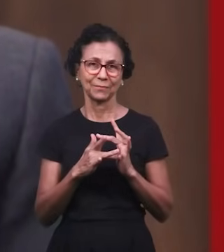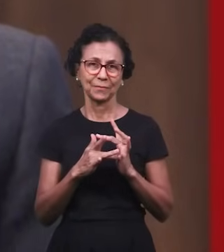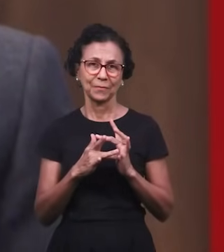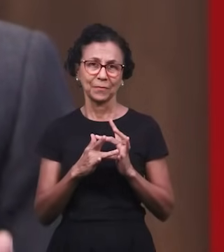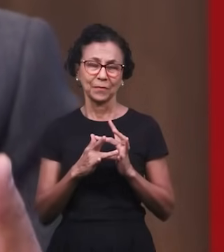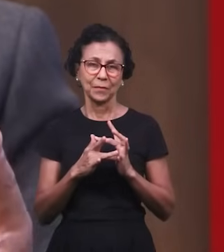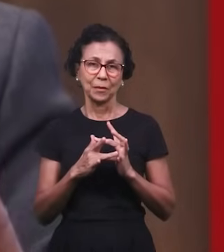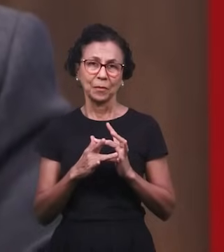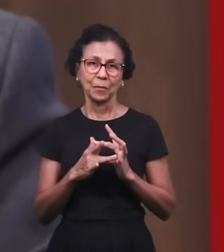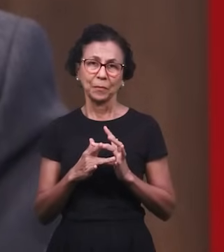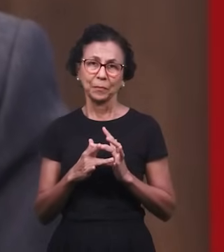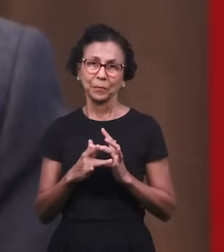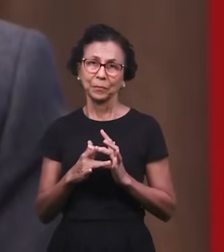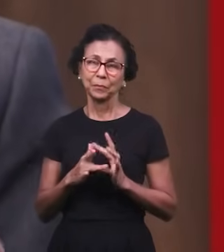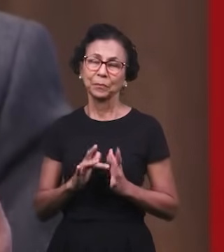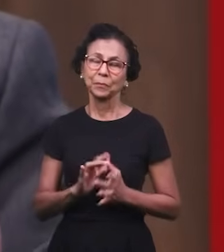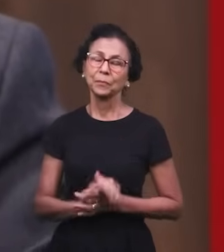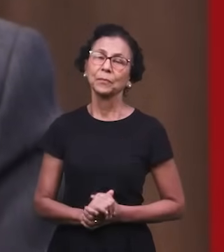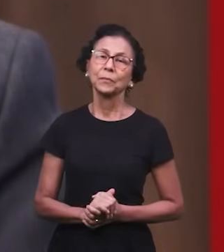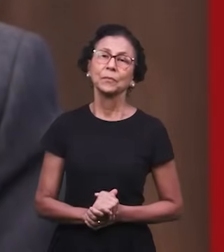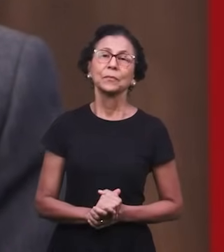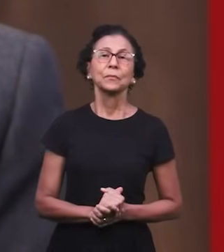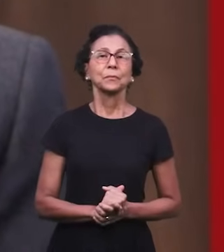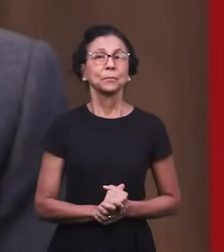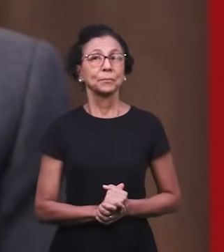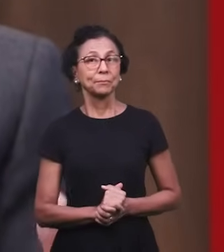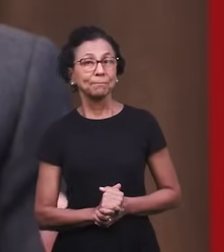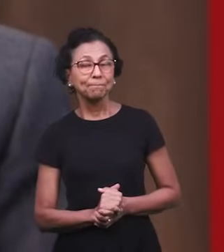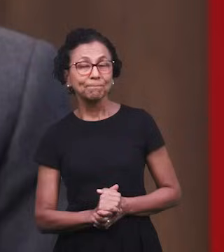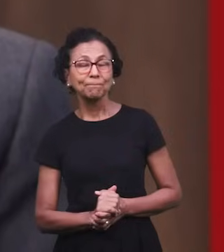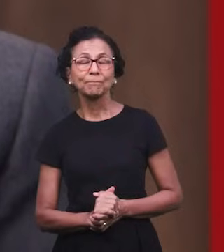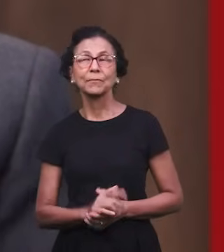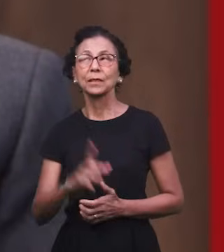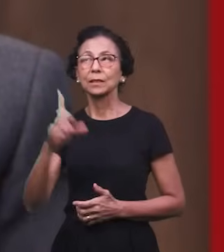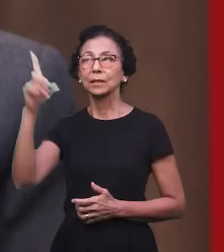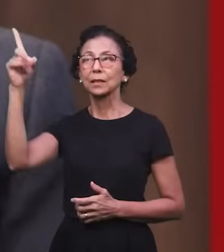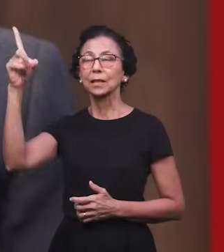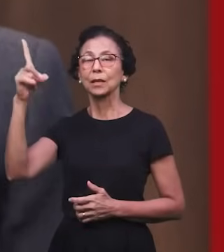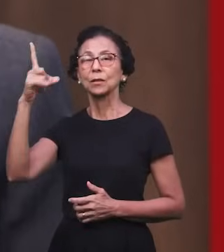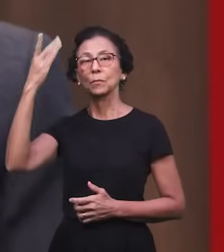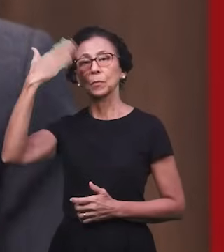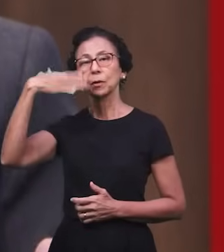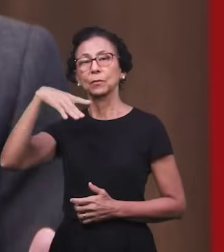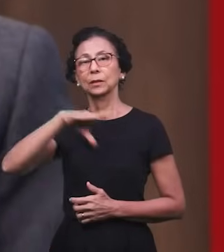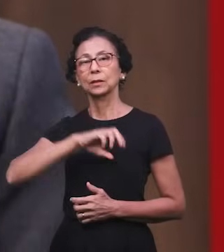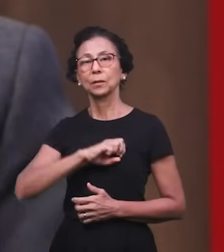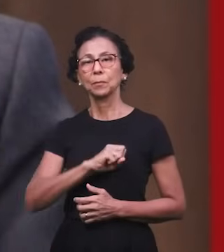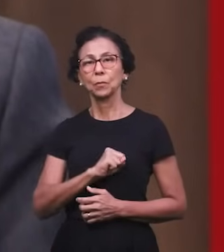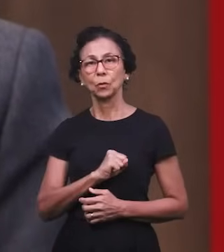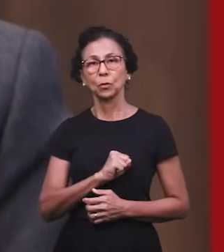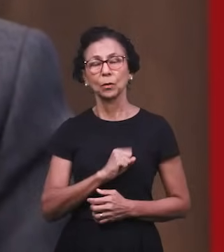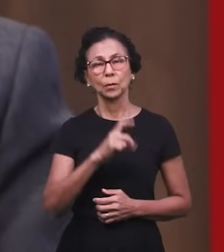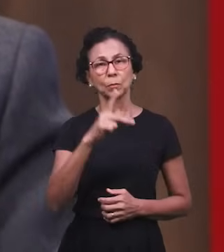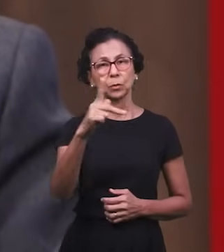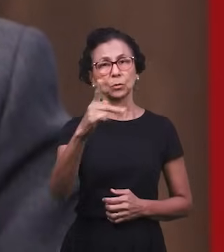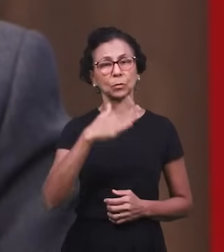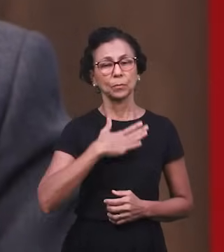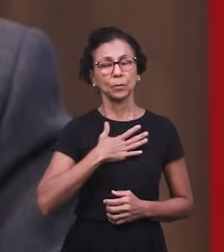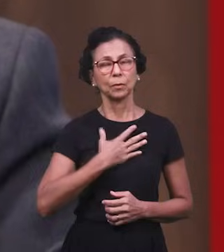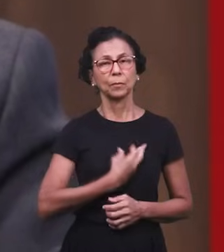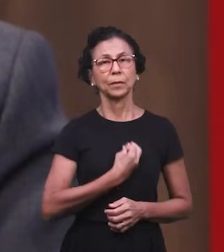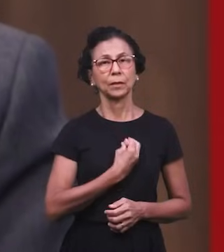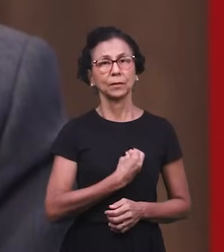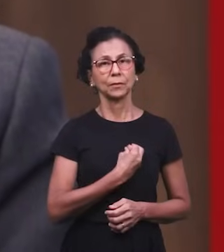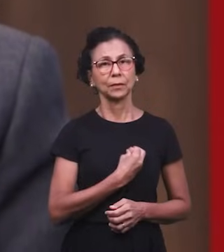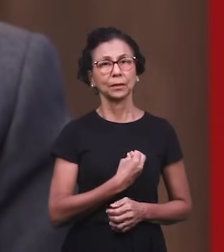né? Jesus veio, Jesus nasceu para morrer por nós, para pagar um preço que nós não